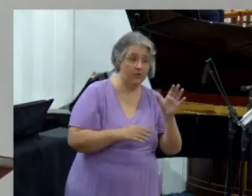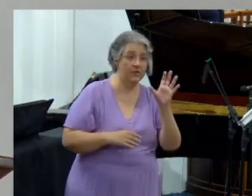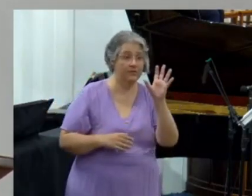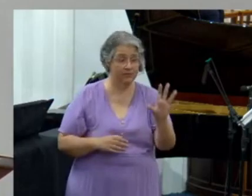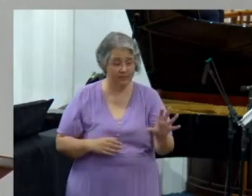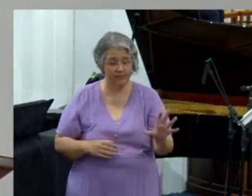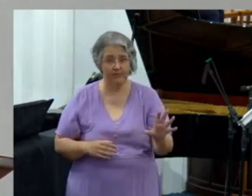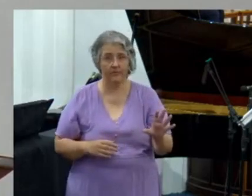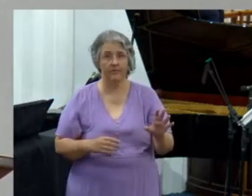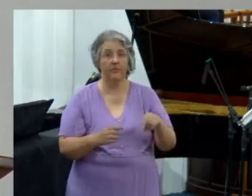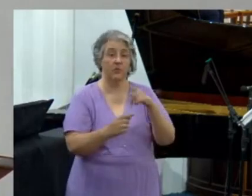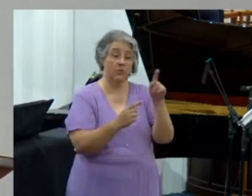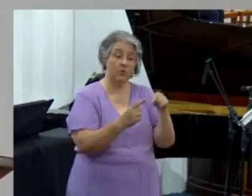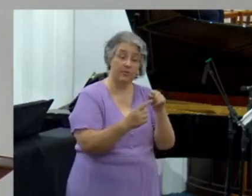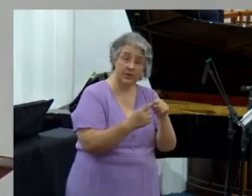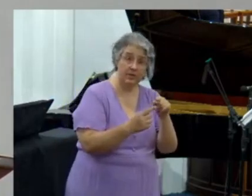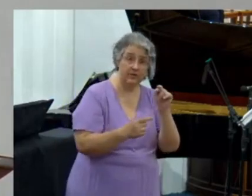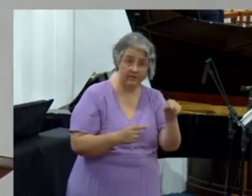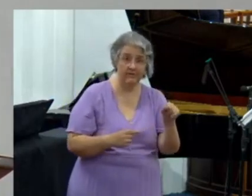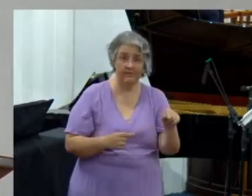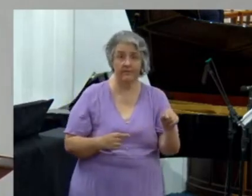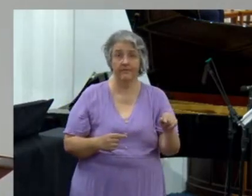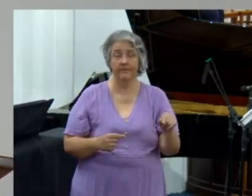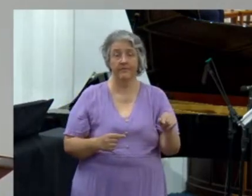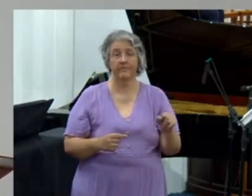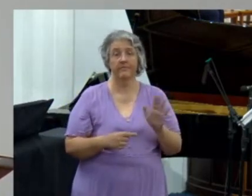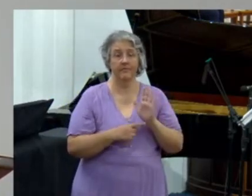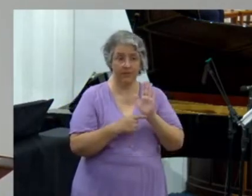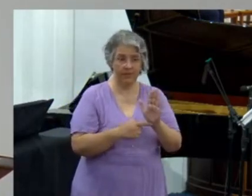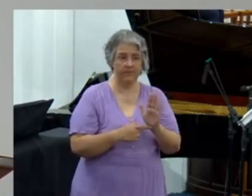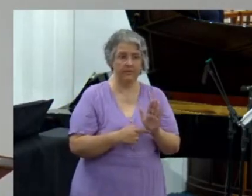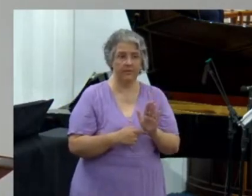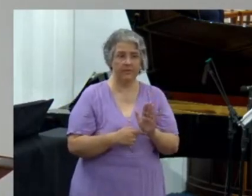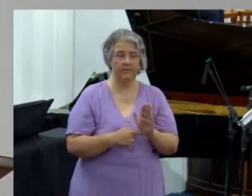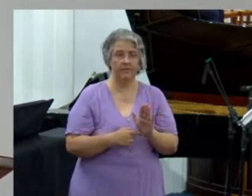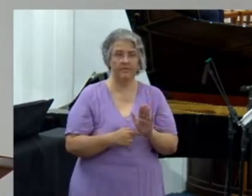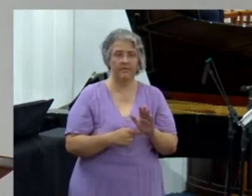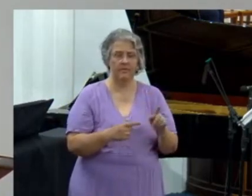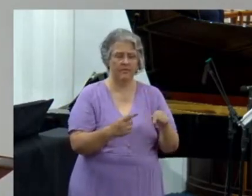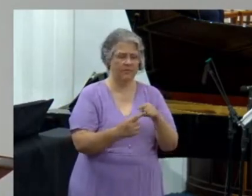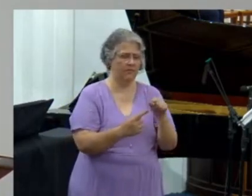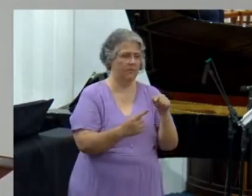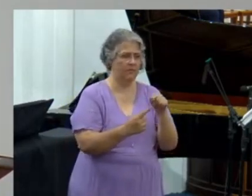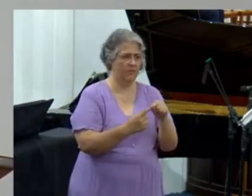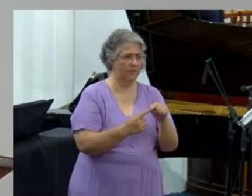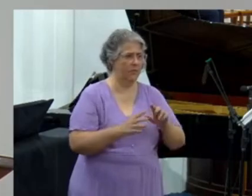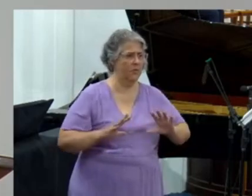segundo o objetivo para o qual foi desenhado. E mostra que o alvo de tudo o que